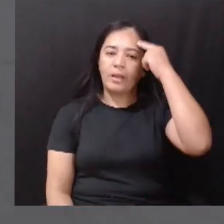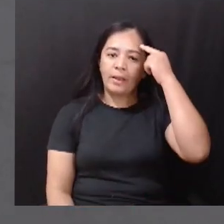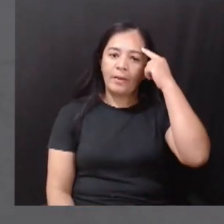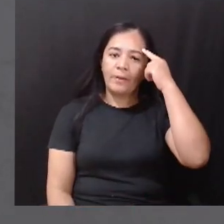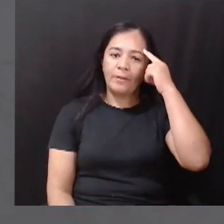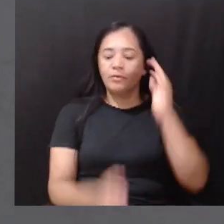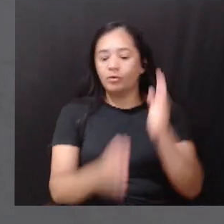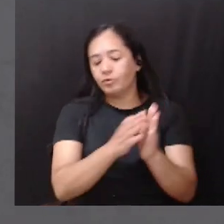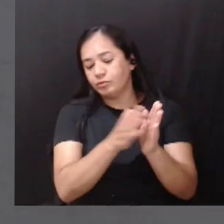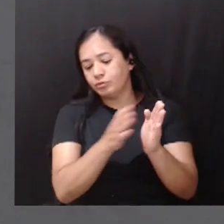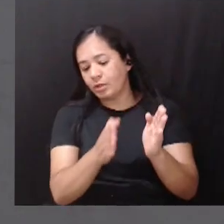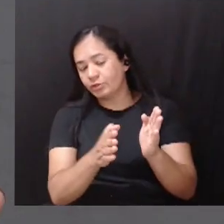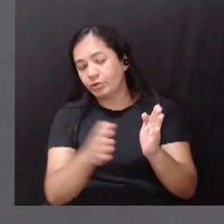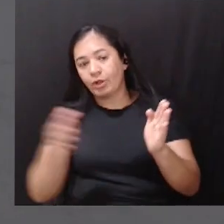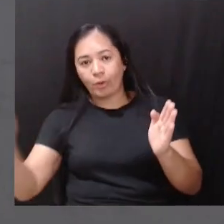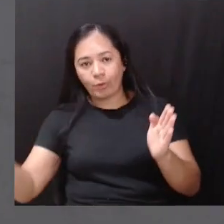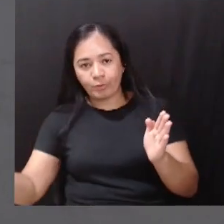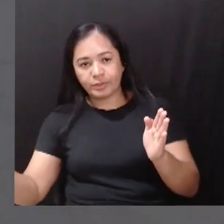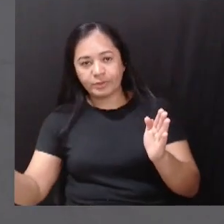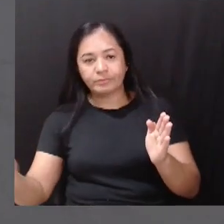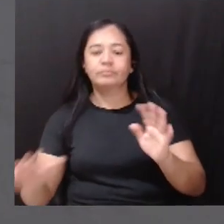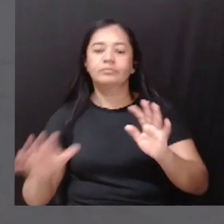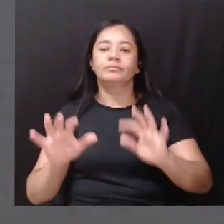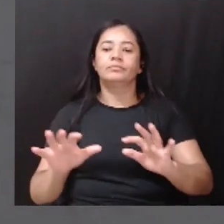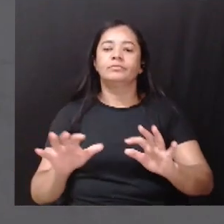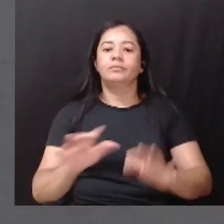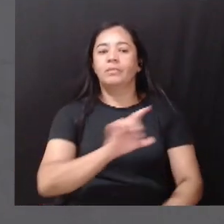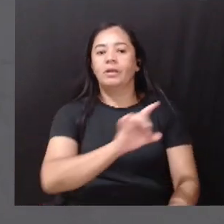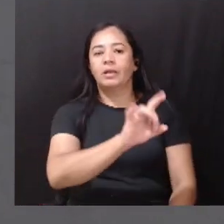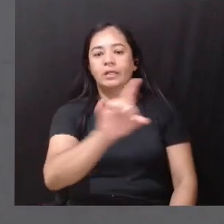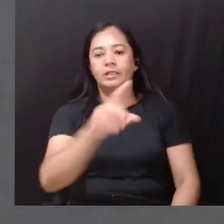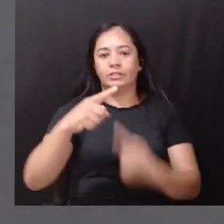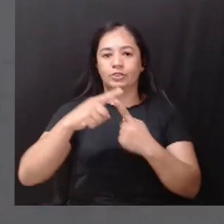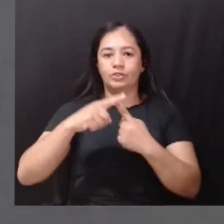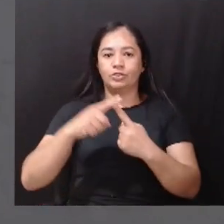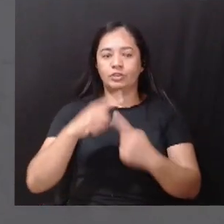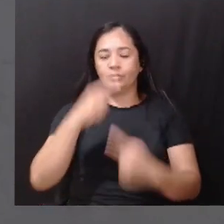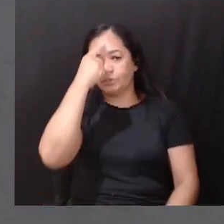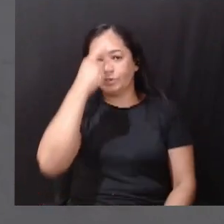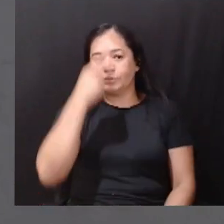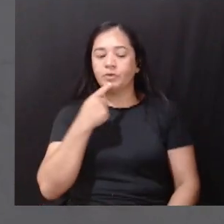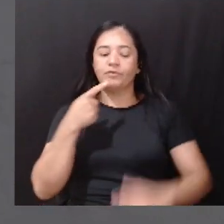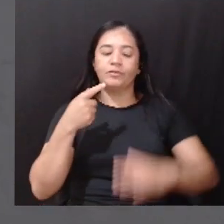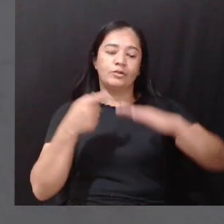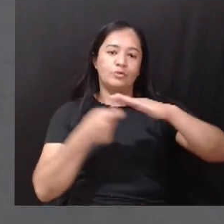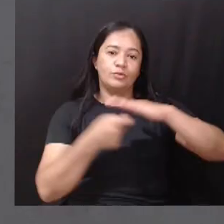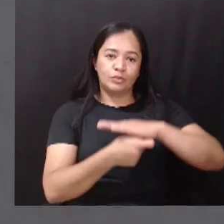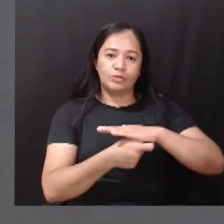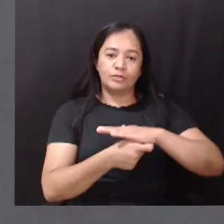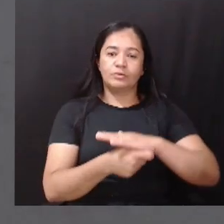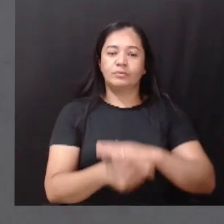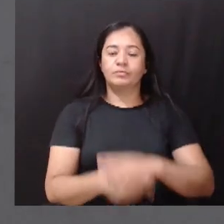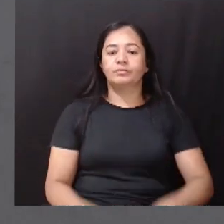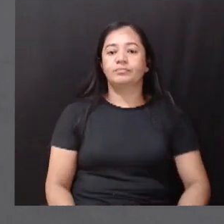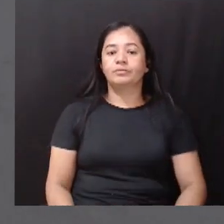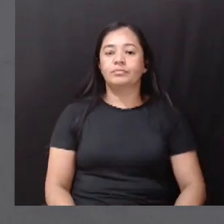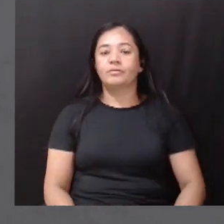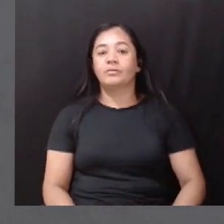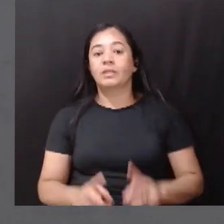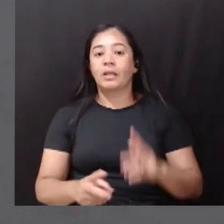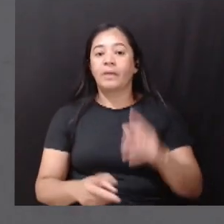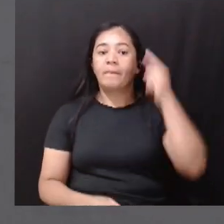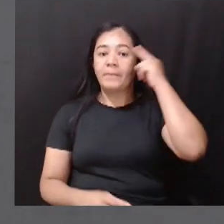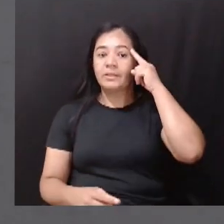e longo prazo. Isso para cada tipo de perfil de investimento. Para quem é mais conservador, sempre pensar em